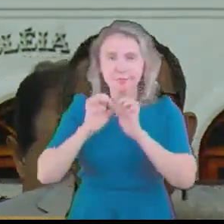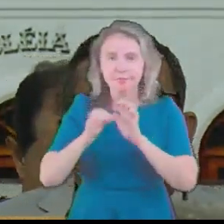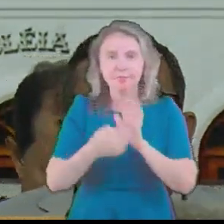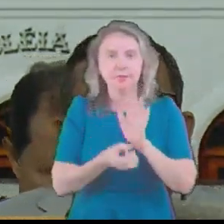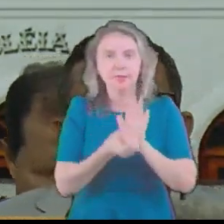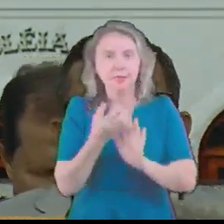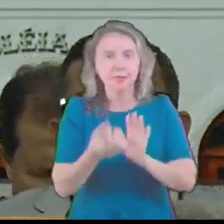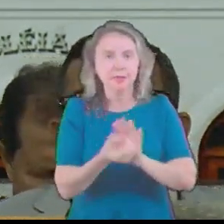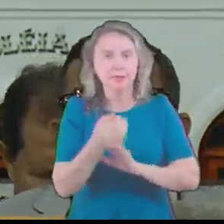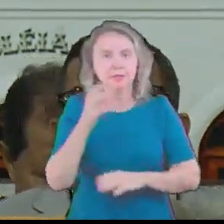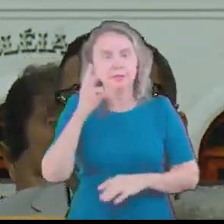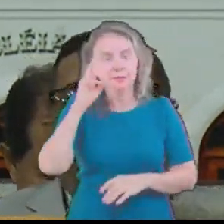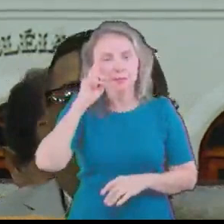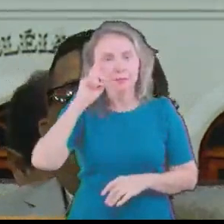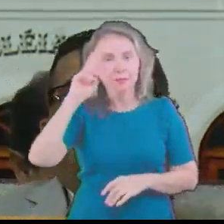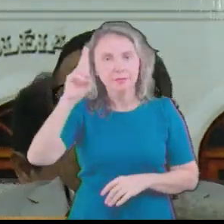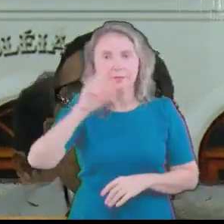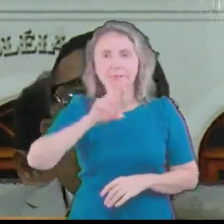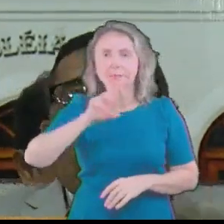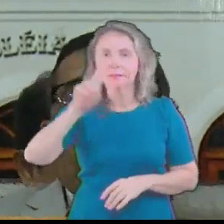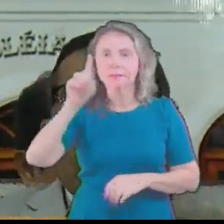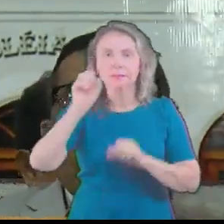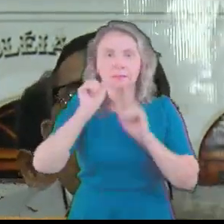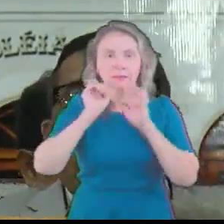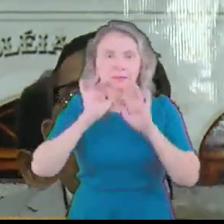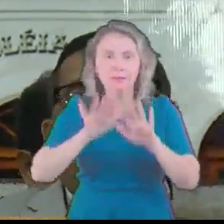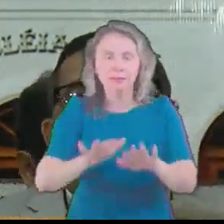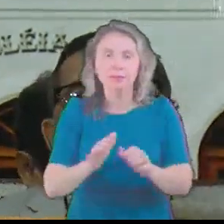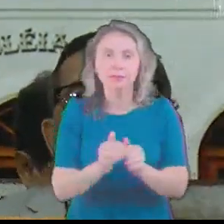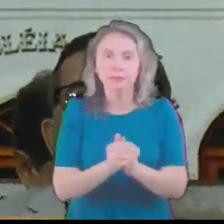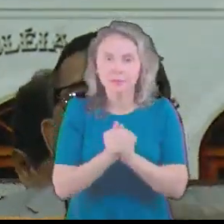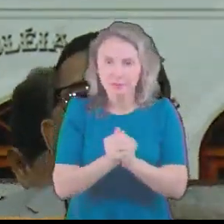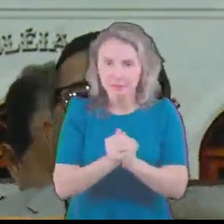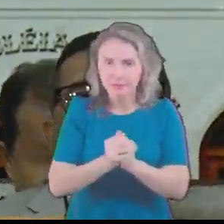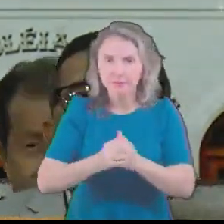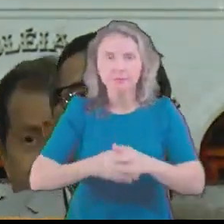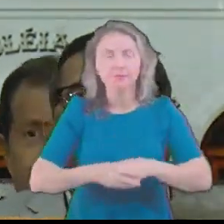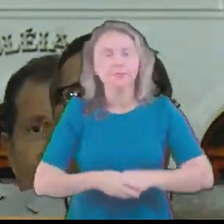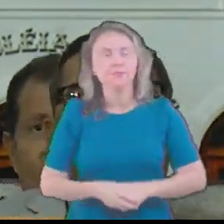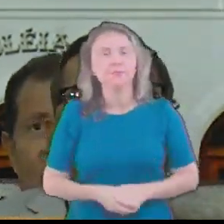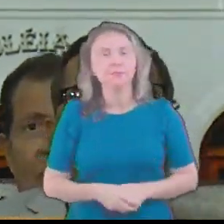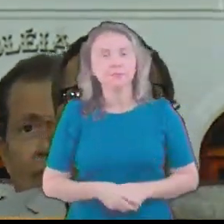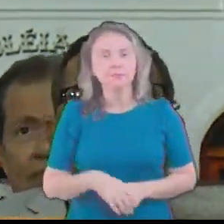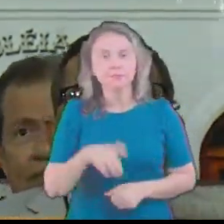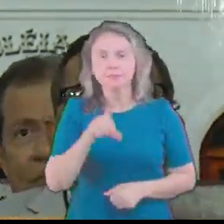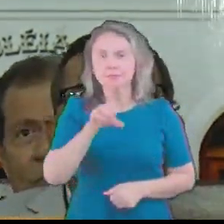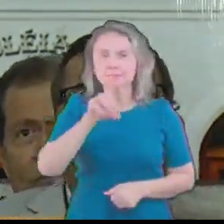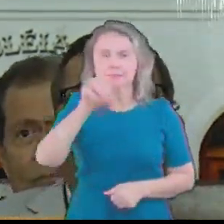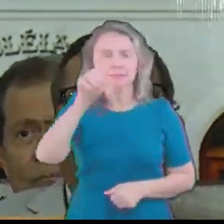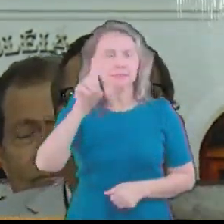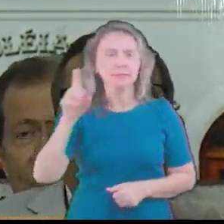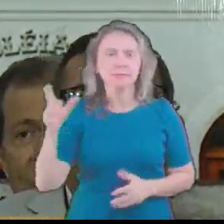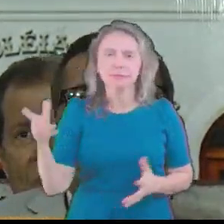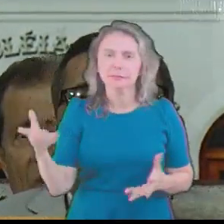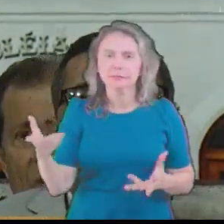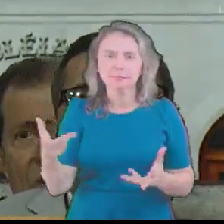Deus abençoe poderosamente, amém? Que Deus maravilhoso e bom, irmãos.